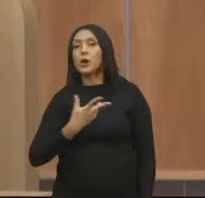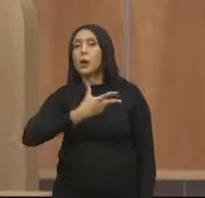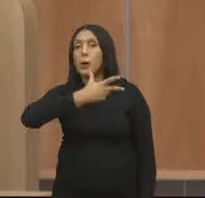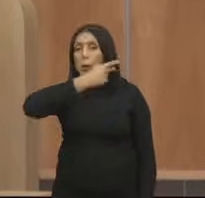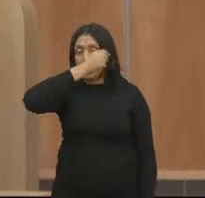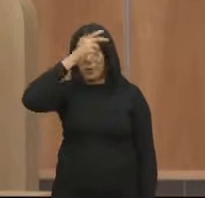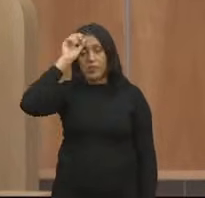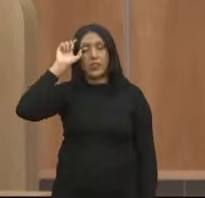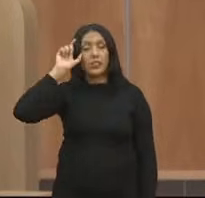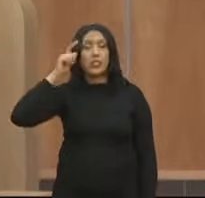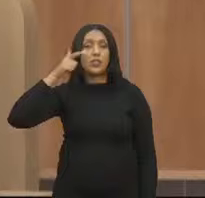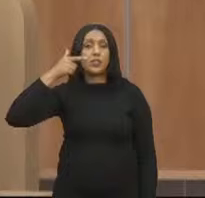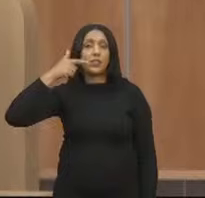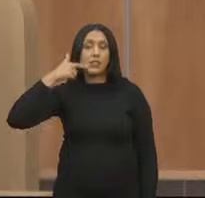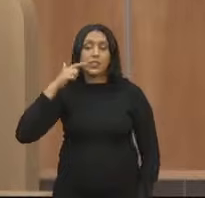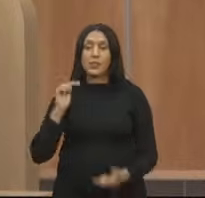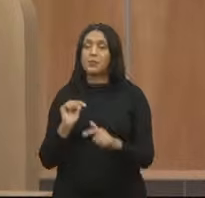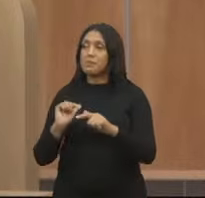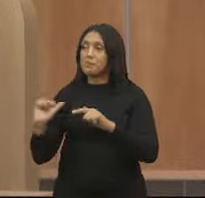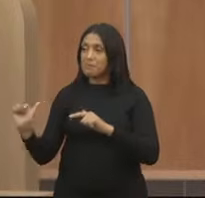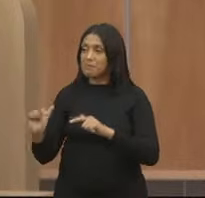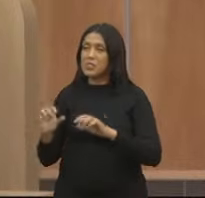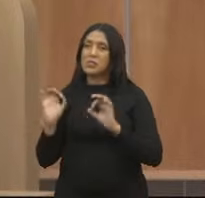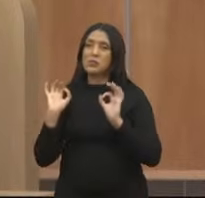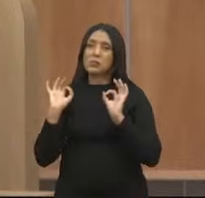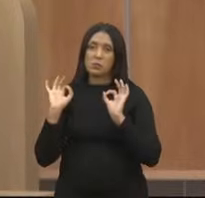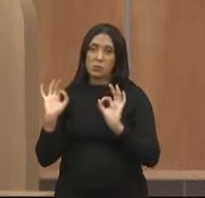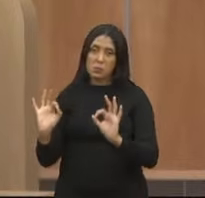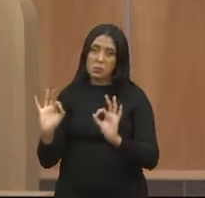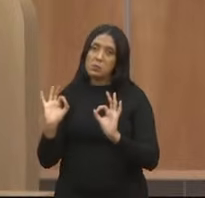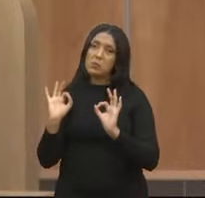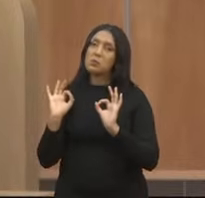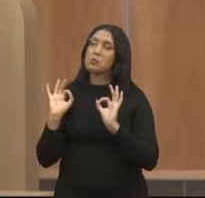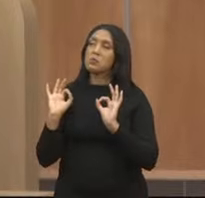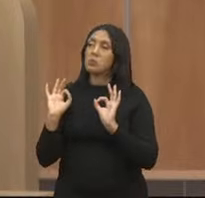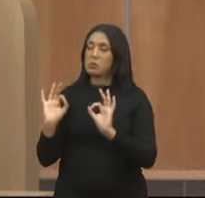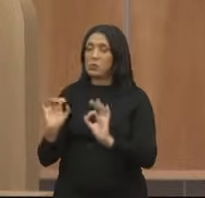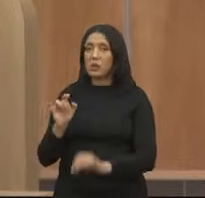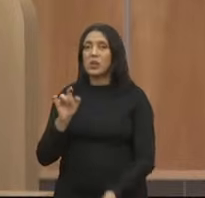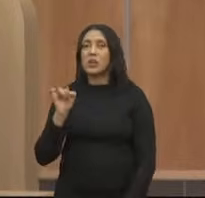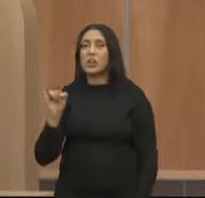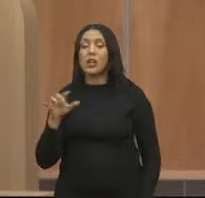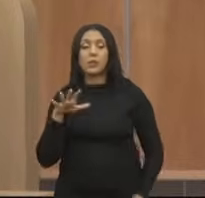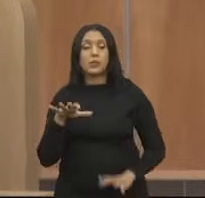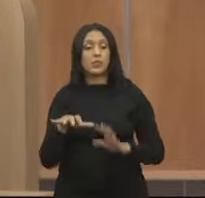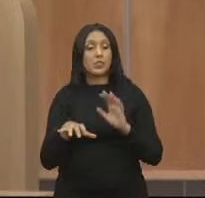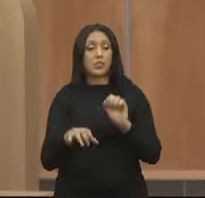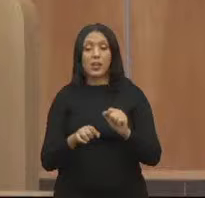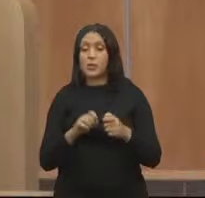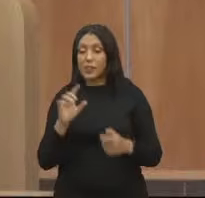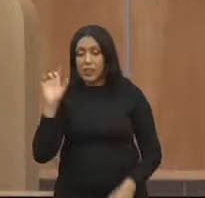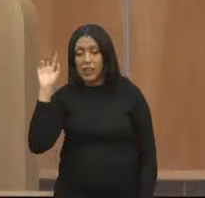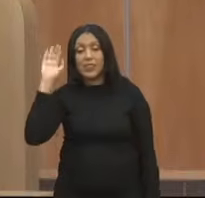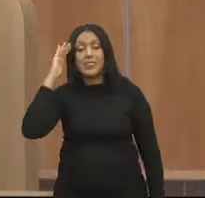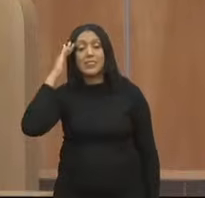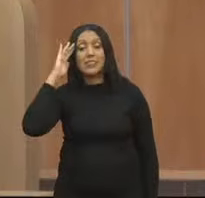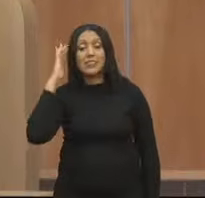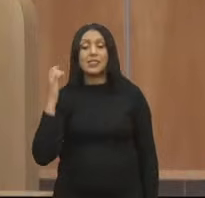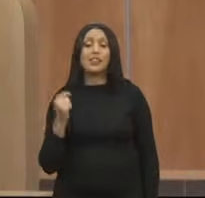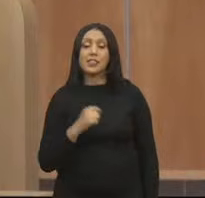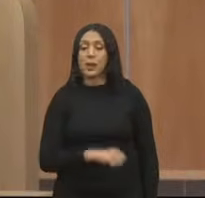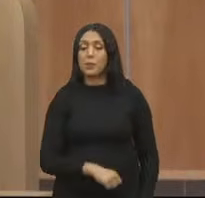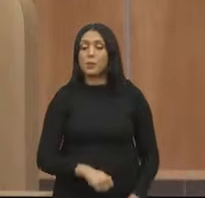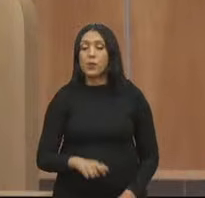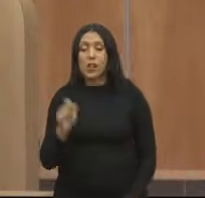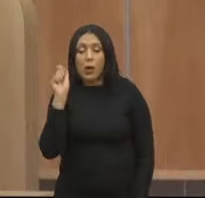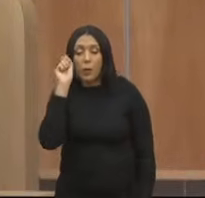ótimo trabalho, tem pensado nas pessoas, tem buscado alternativas para incrementar a receita do município e